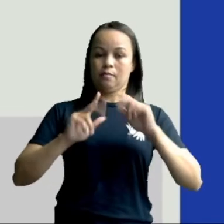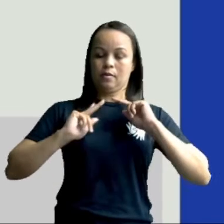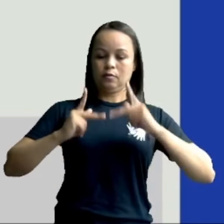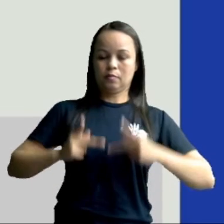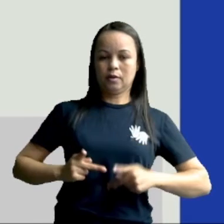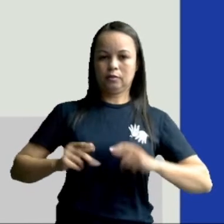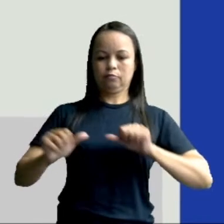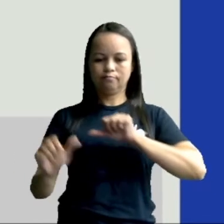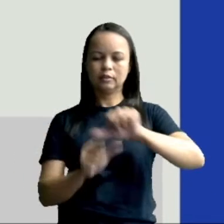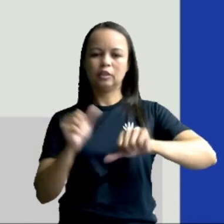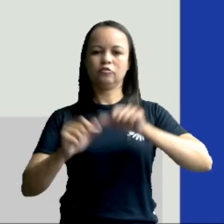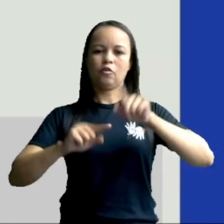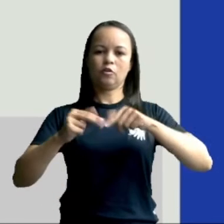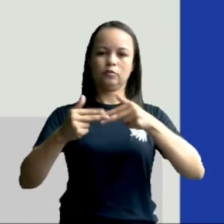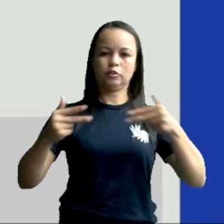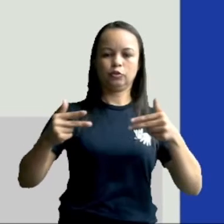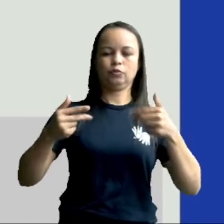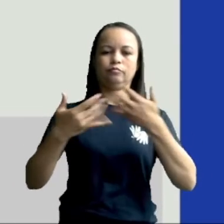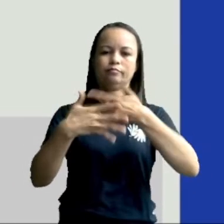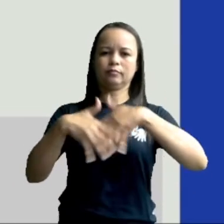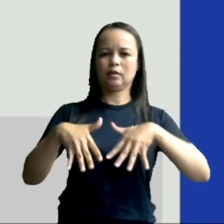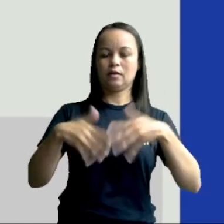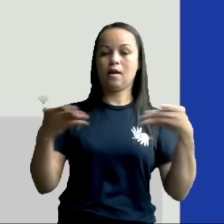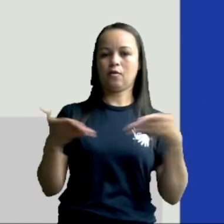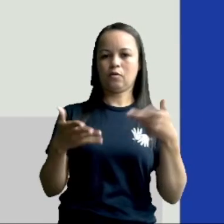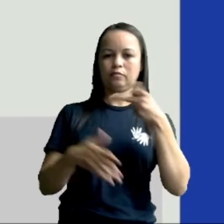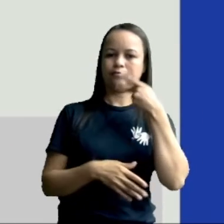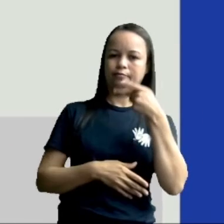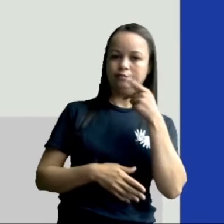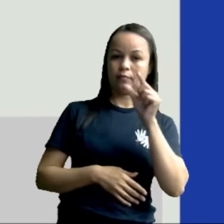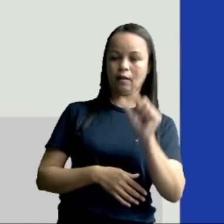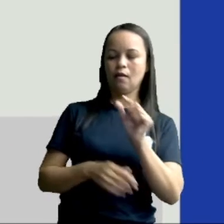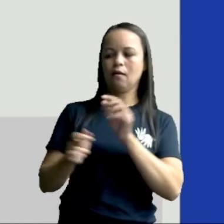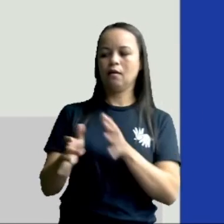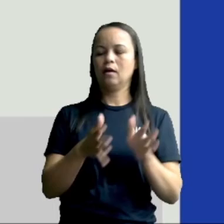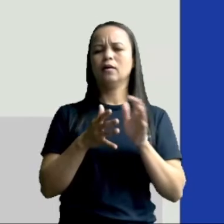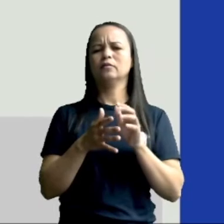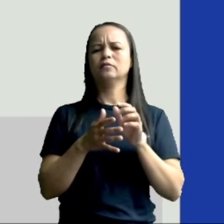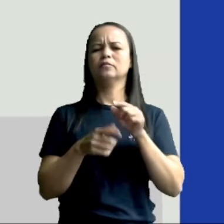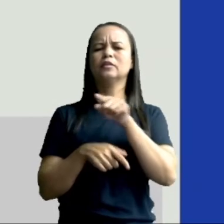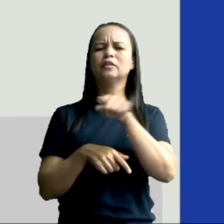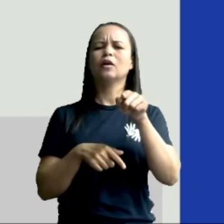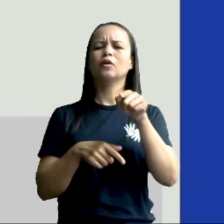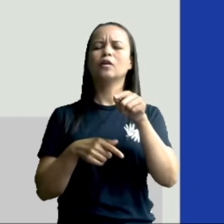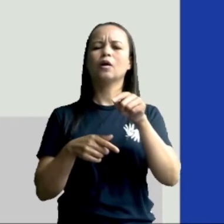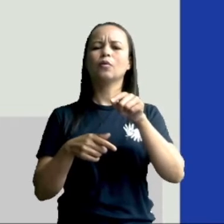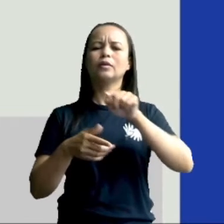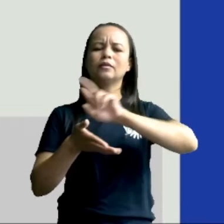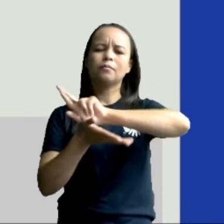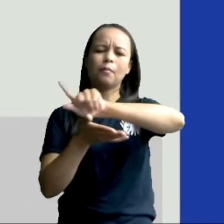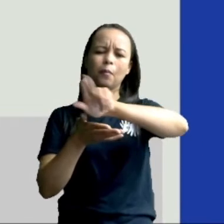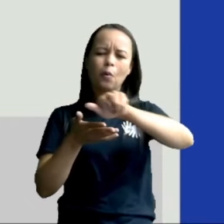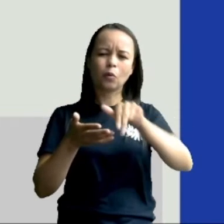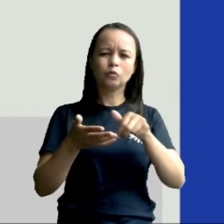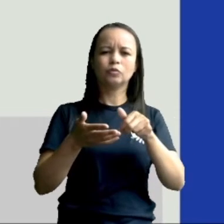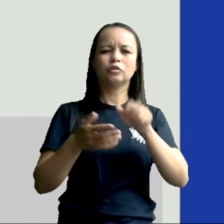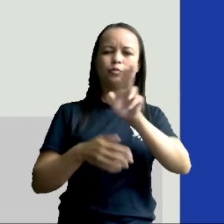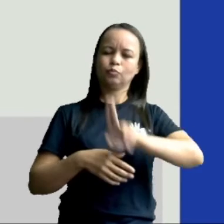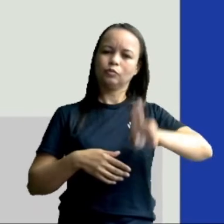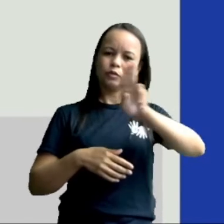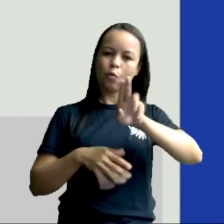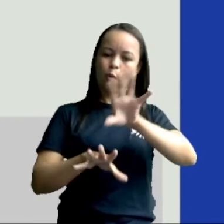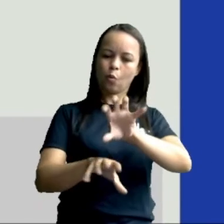recursos naturais. Vamos agora falar um pouquinho sobre esse trabalho humano. Você reparou na quantidade de produtos que utilizamos